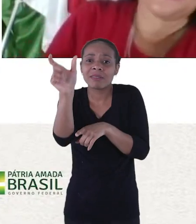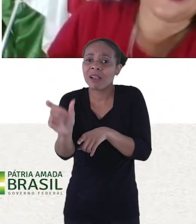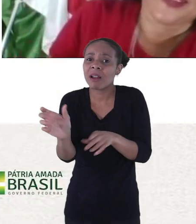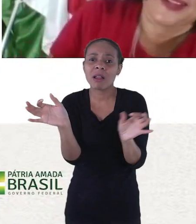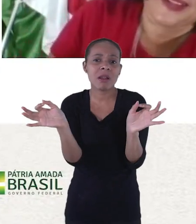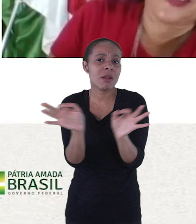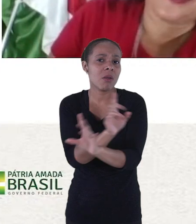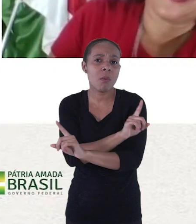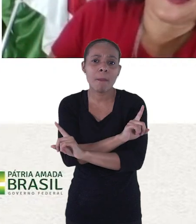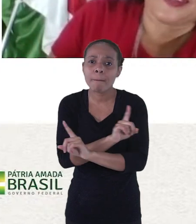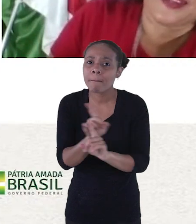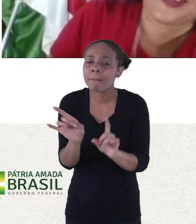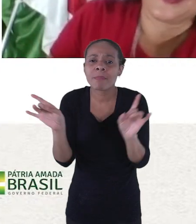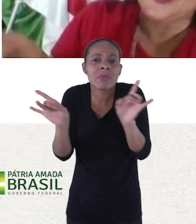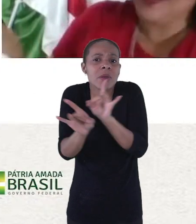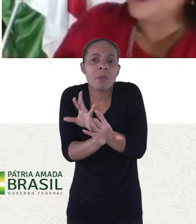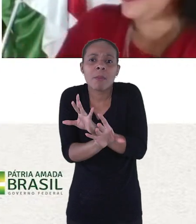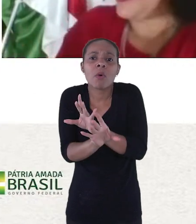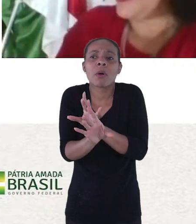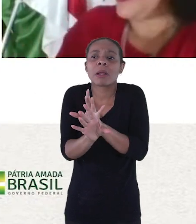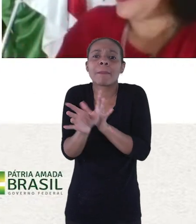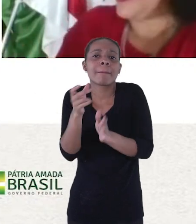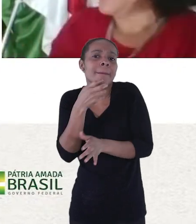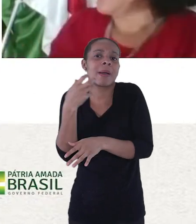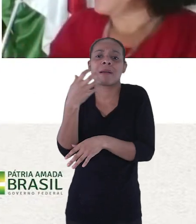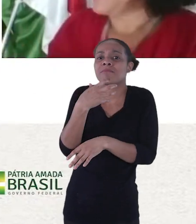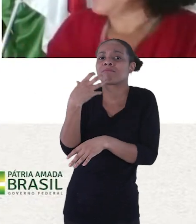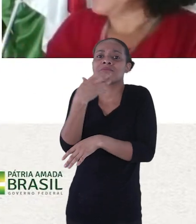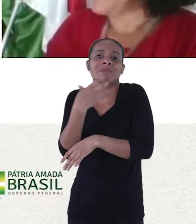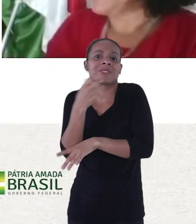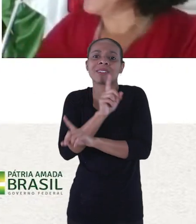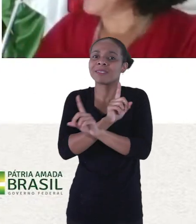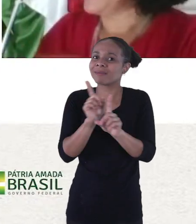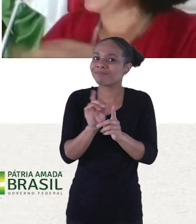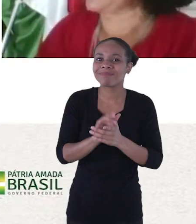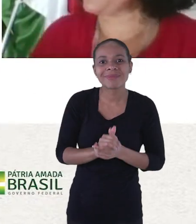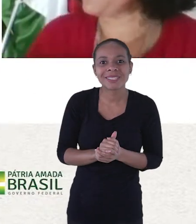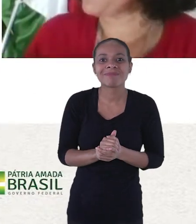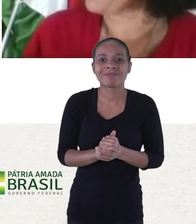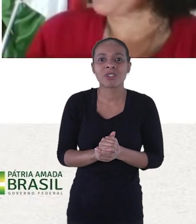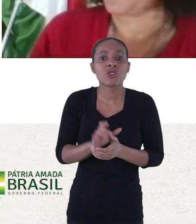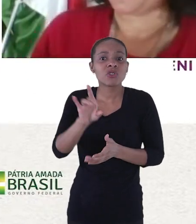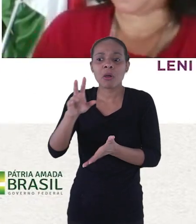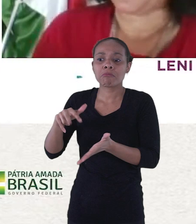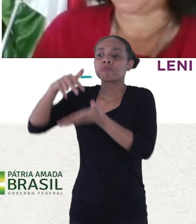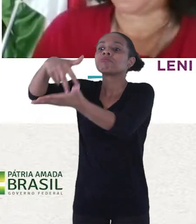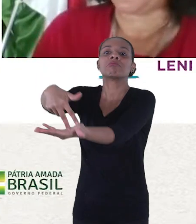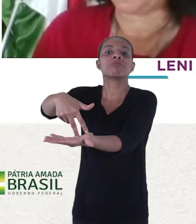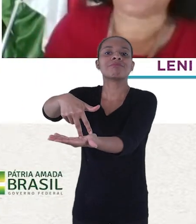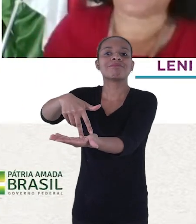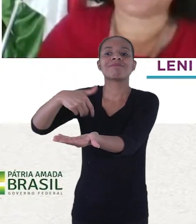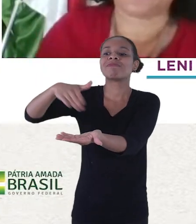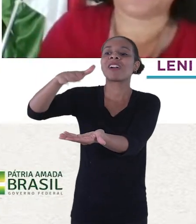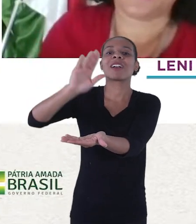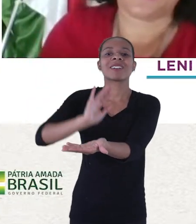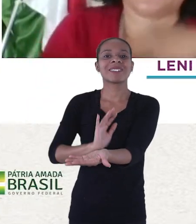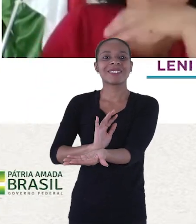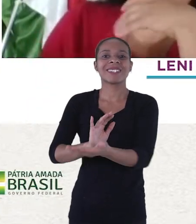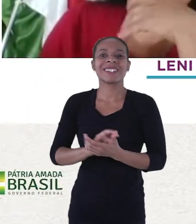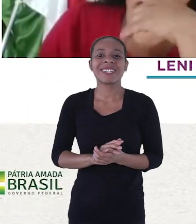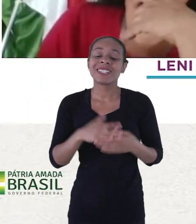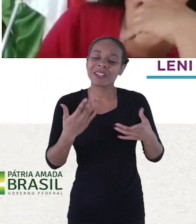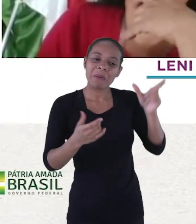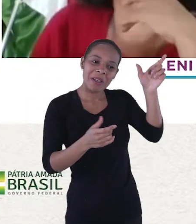na televisão. Ninguém preparou ela, jogou ela no palco. Mas, assim, o Audálio sempre teve esse